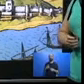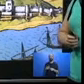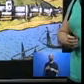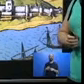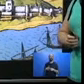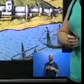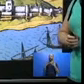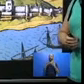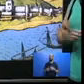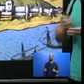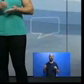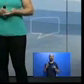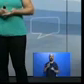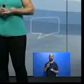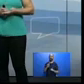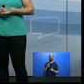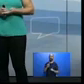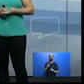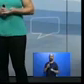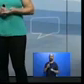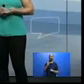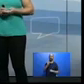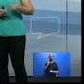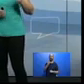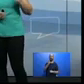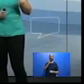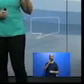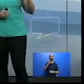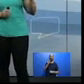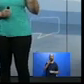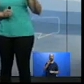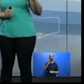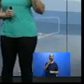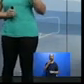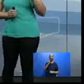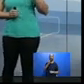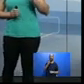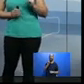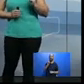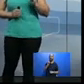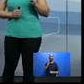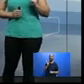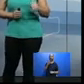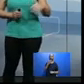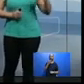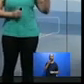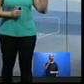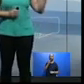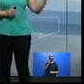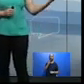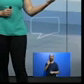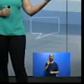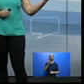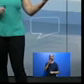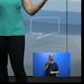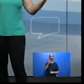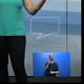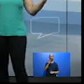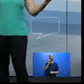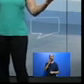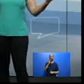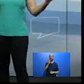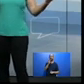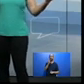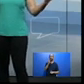de Tordesilhas. Lembra do Tratado de Tordesilhas, assinado em 1494? Por Portugal